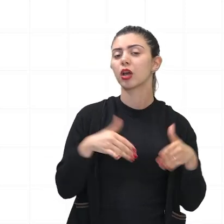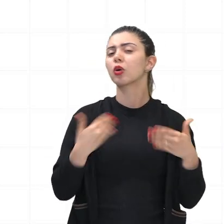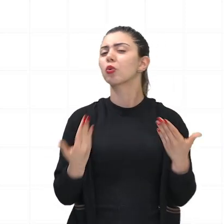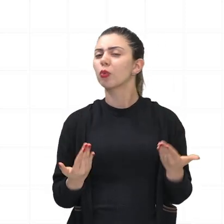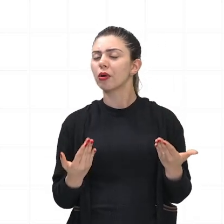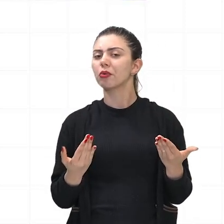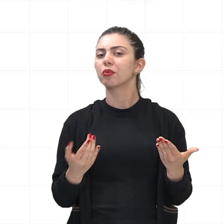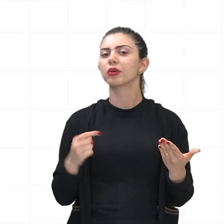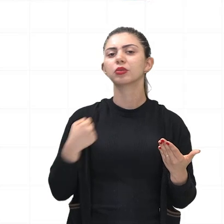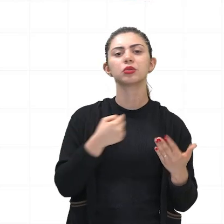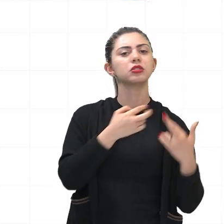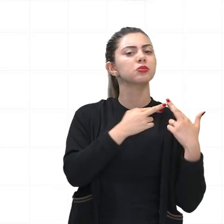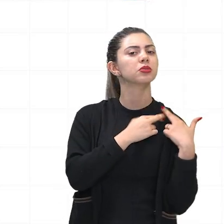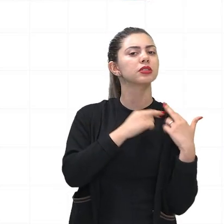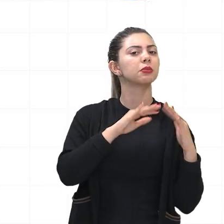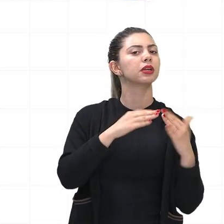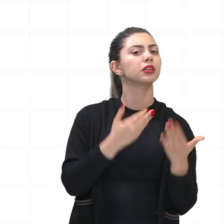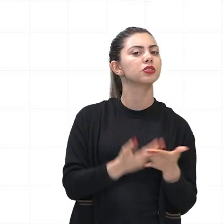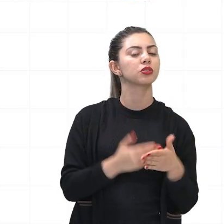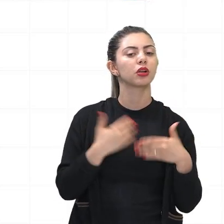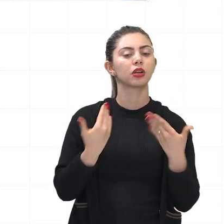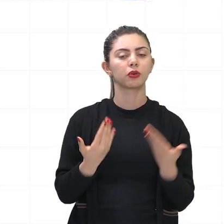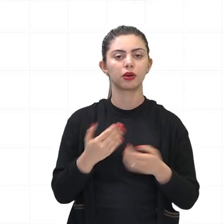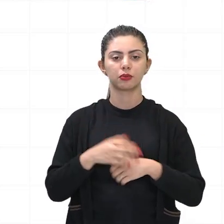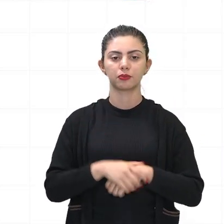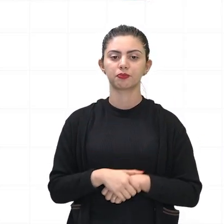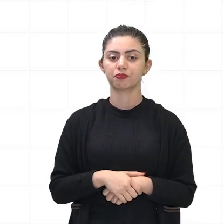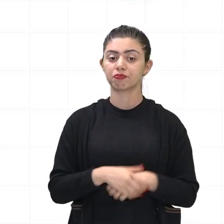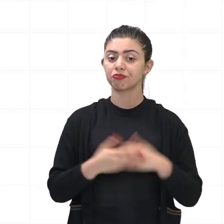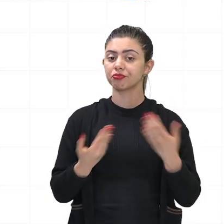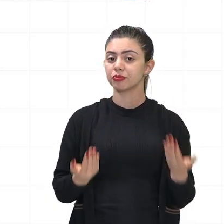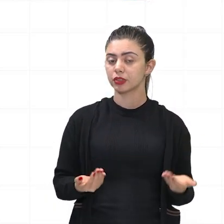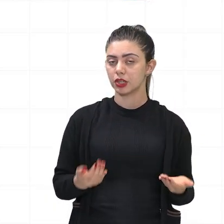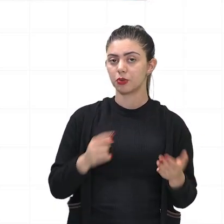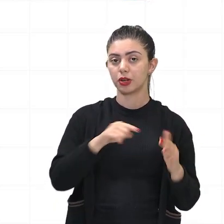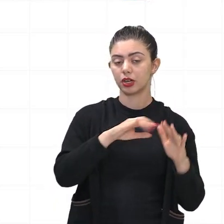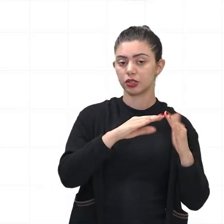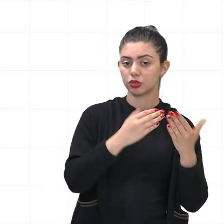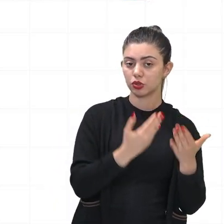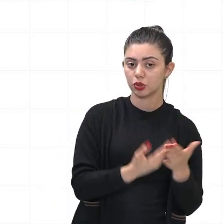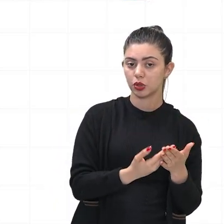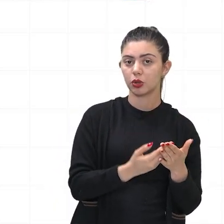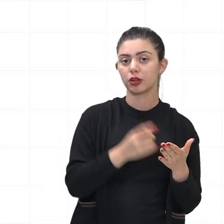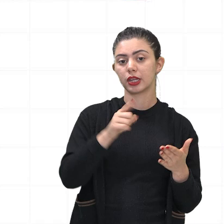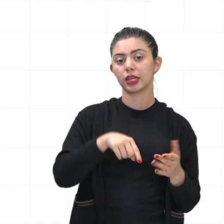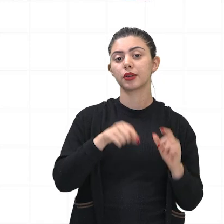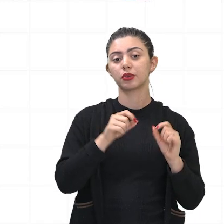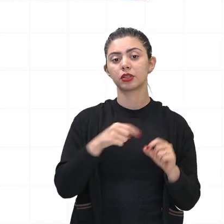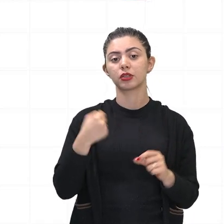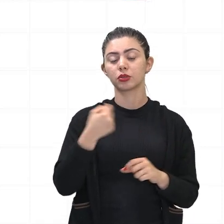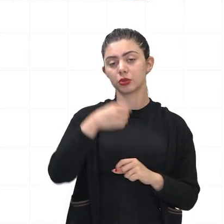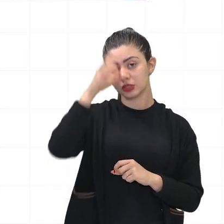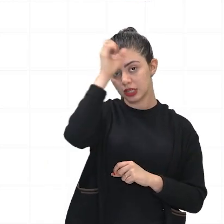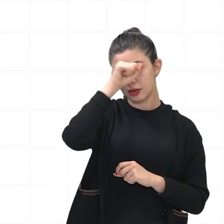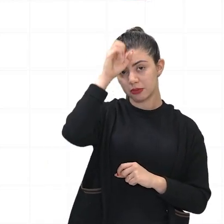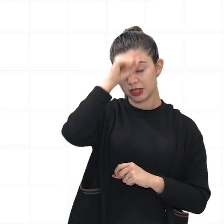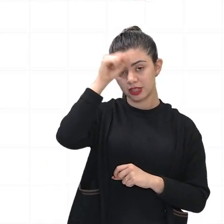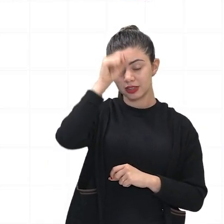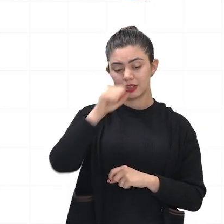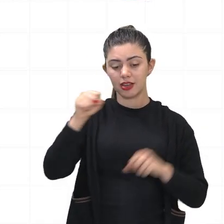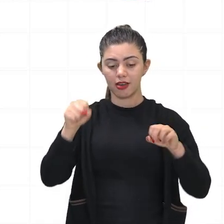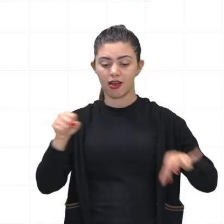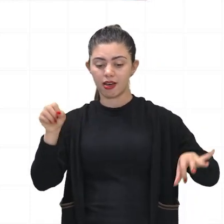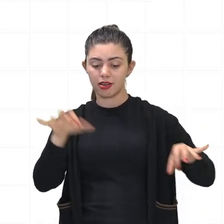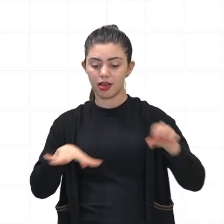o nosso papel como escola. A escola é um lugar para aprender sobre várias áreas